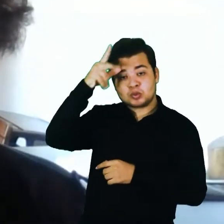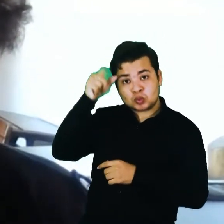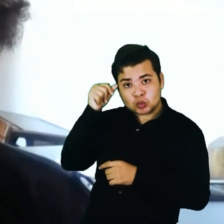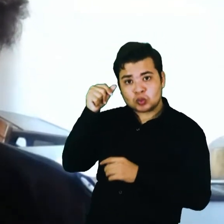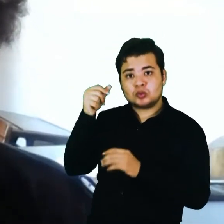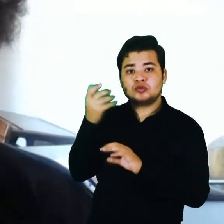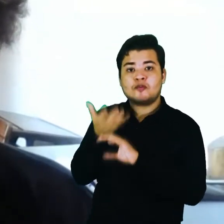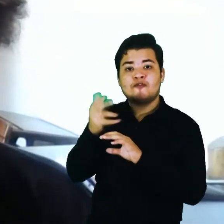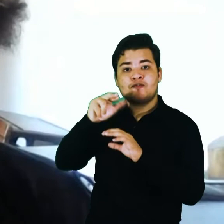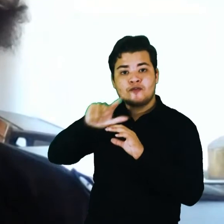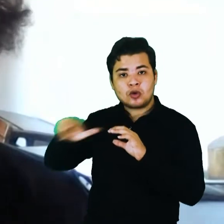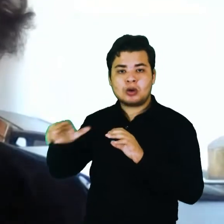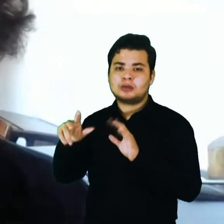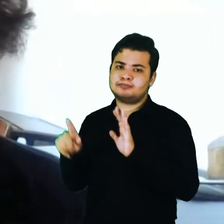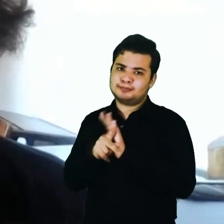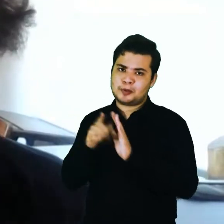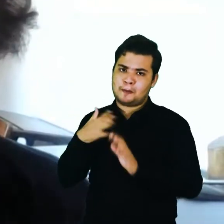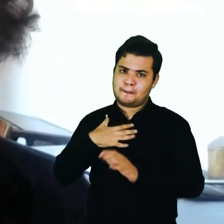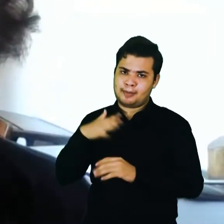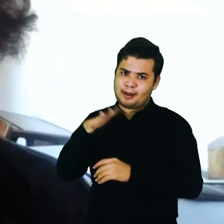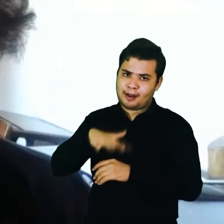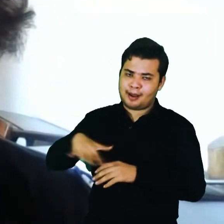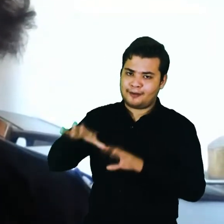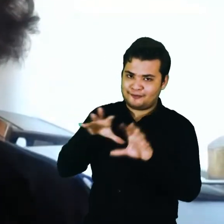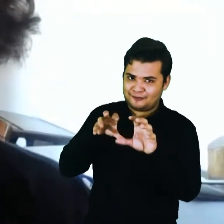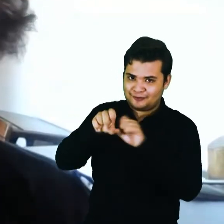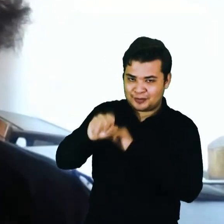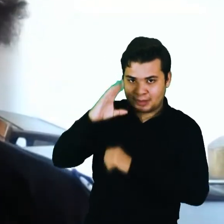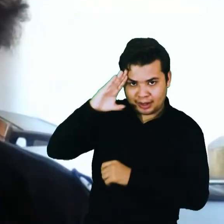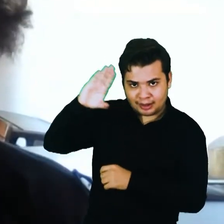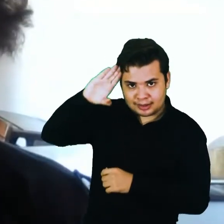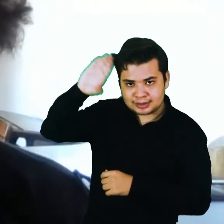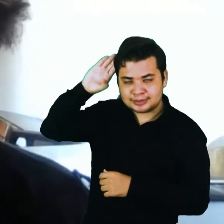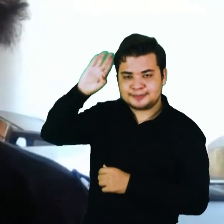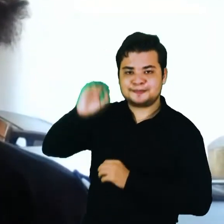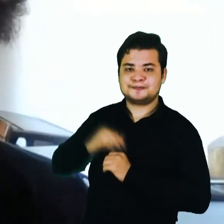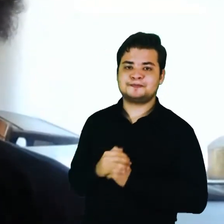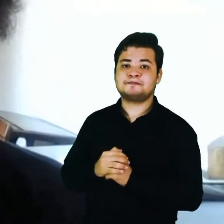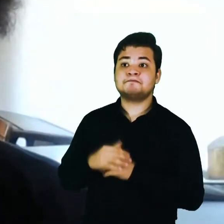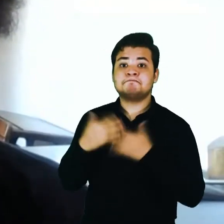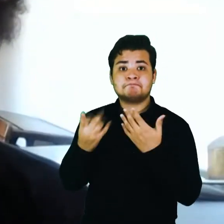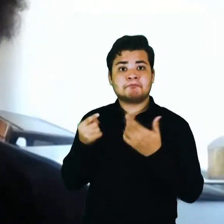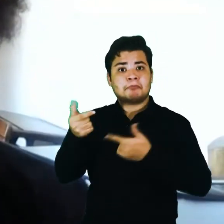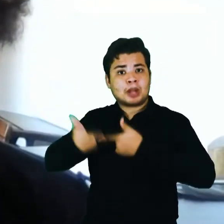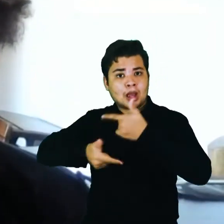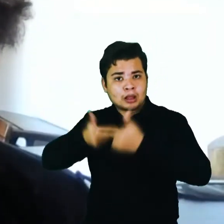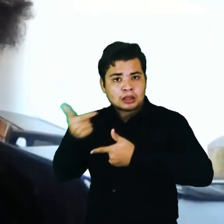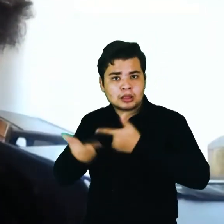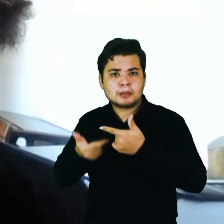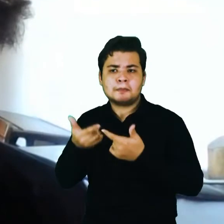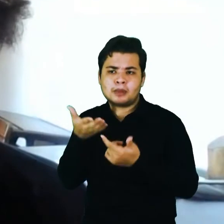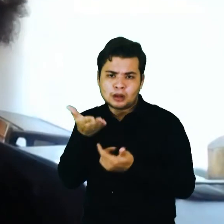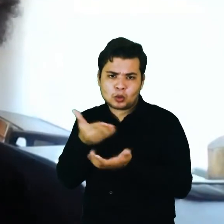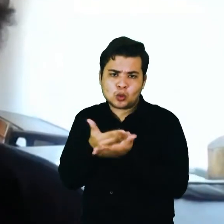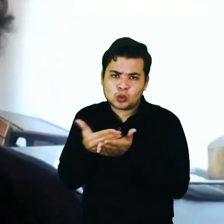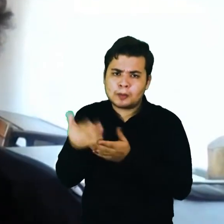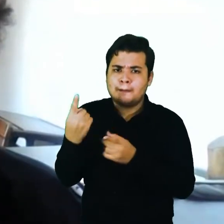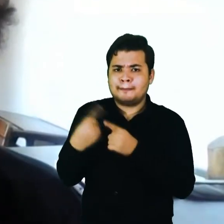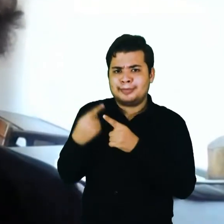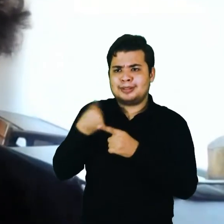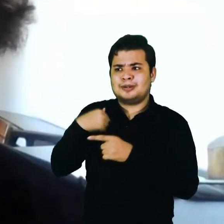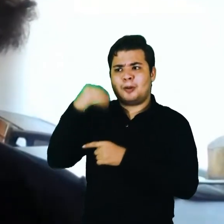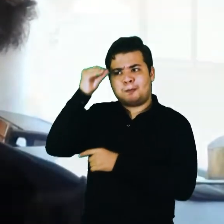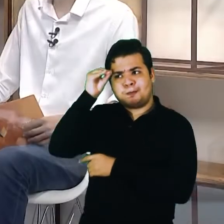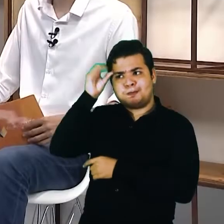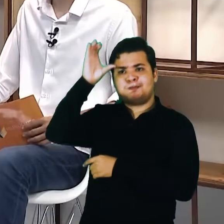acadêmica. Bom, e aí eu comecei a fazer esse trabalho, até porque eu já tinha muita informação